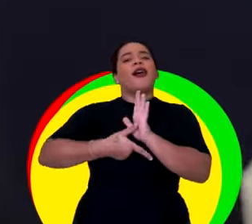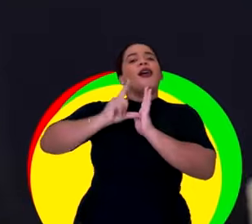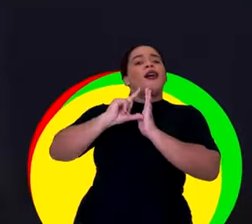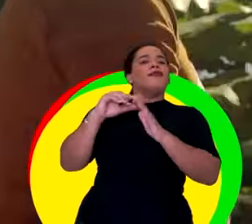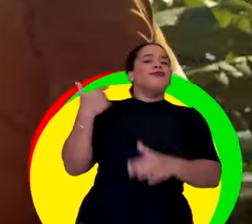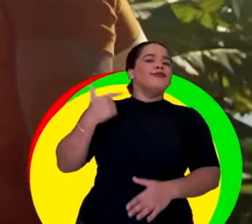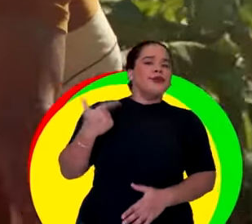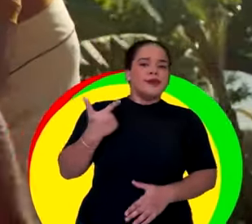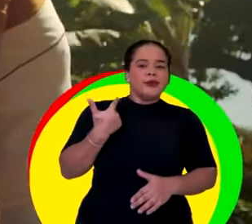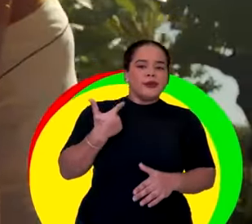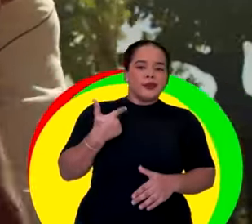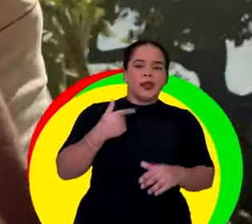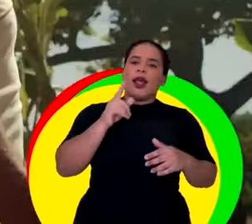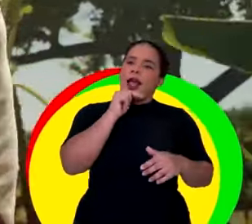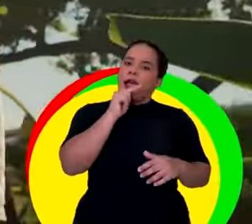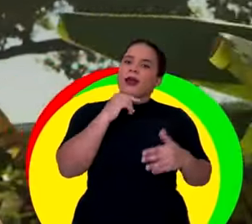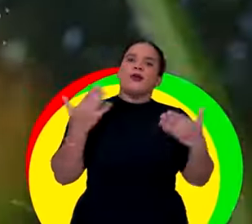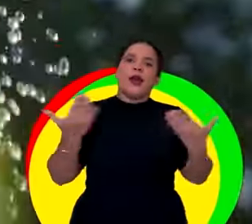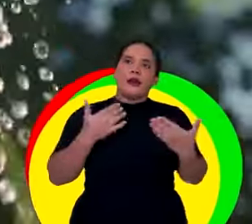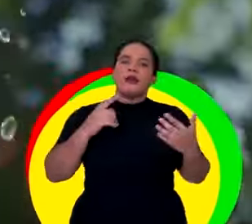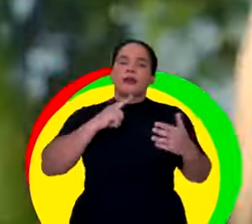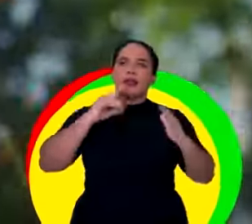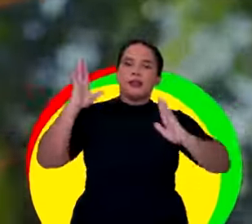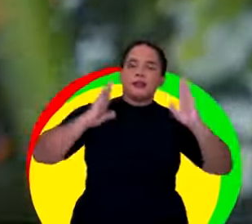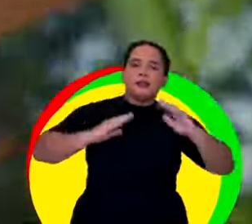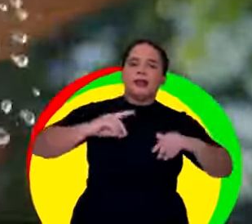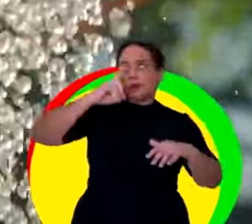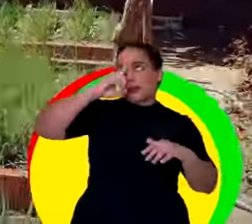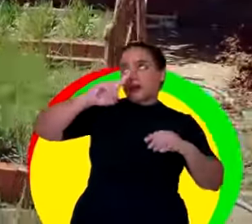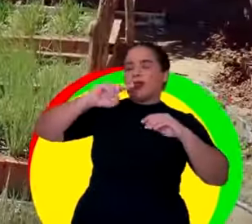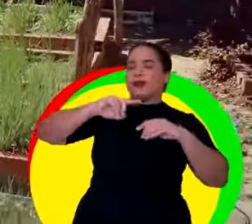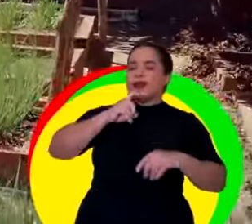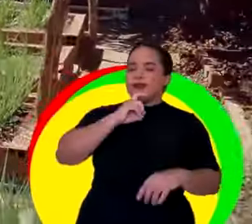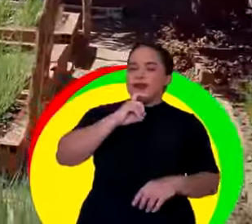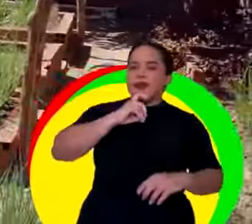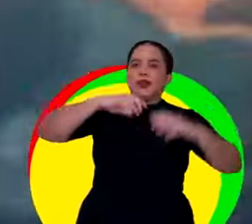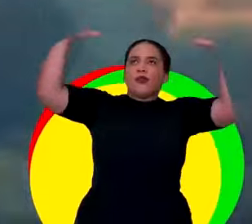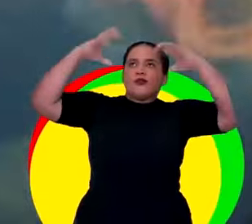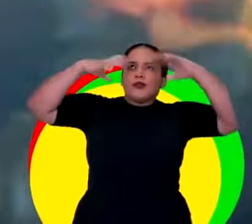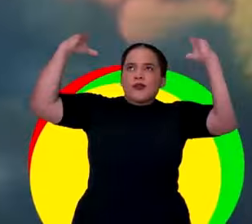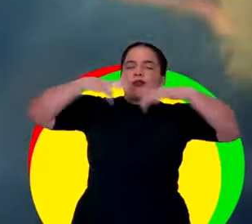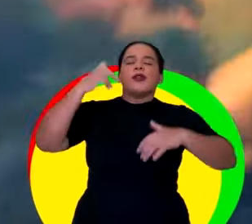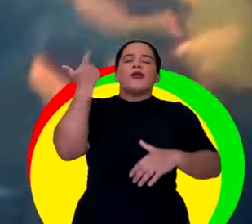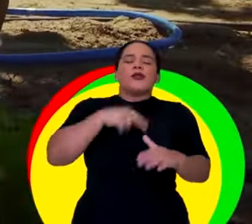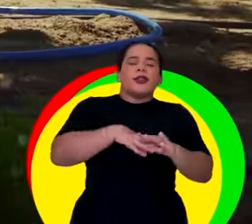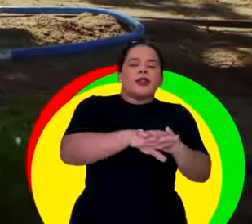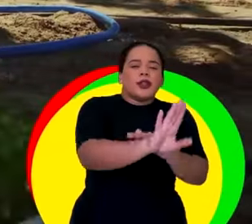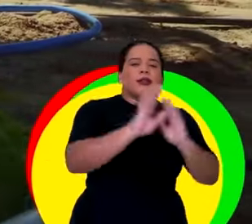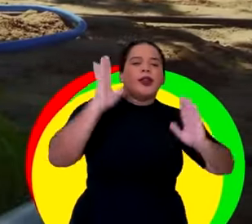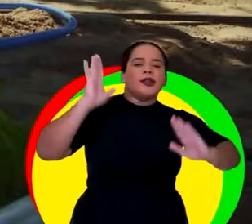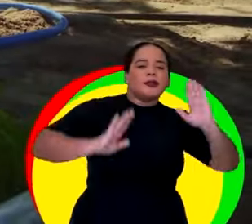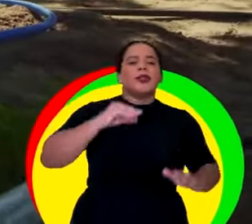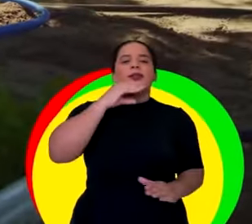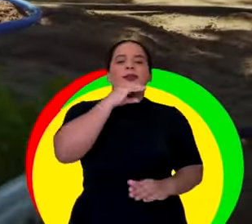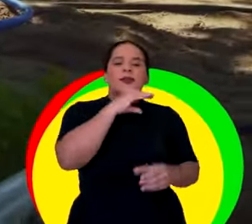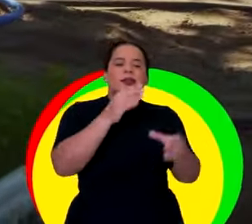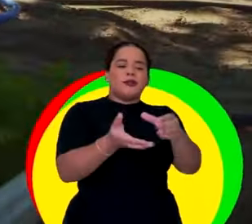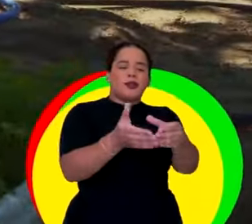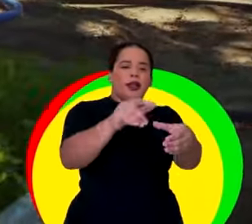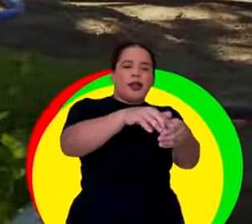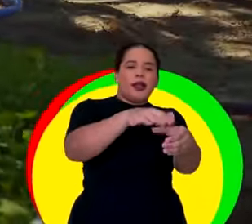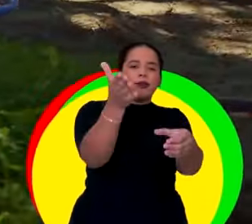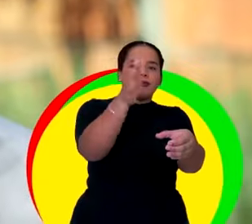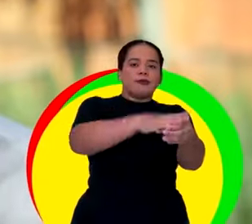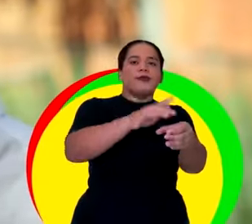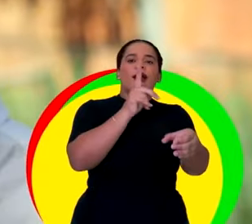a gente não tinha água né hoje em dia a gente tem já bastante Quando Deus manda o bom inverno a gente já reserva ali aí já deixa para usar o Verão todo